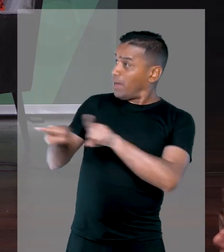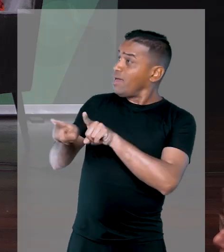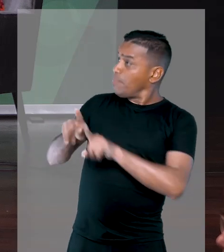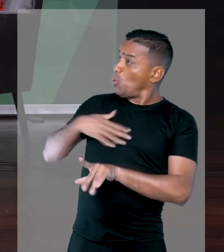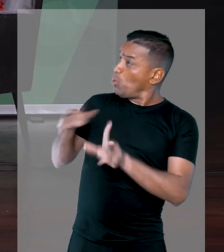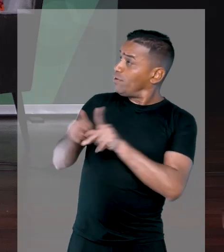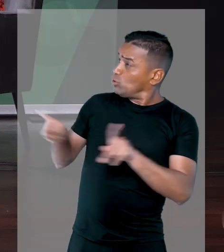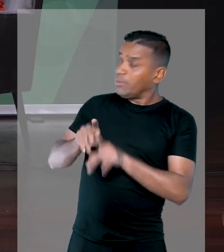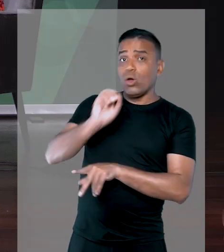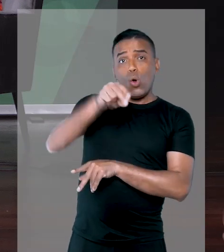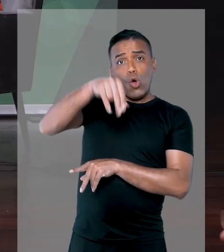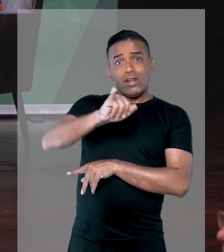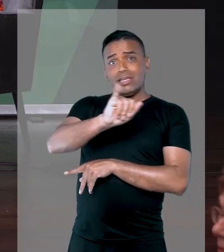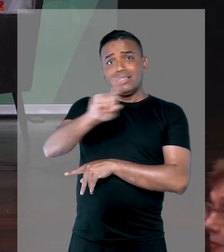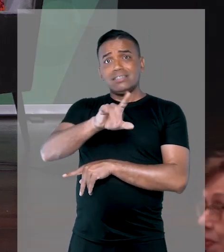Foi?